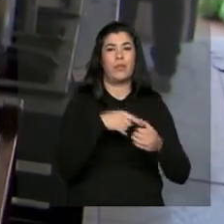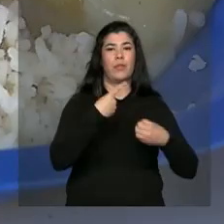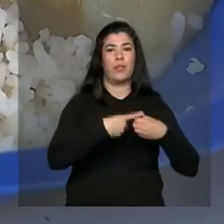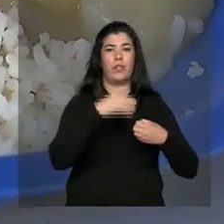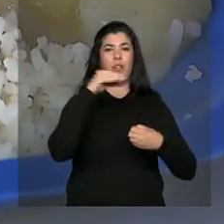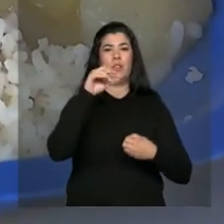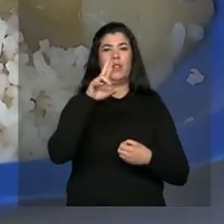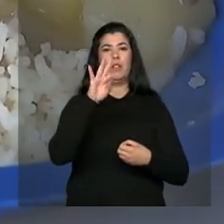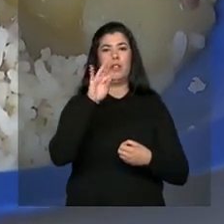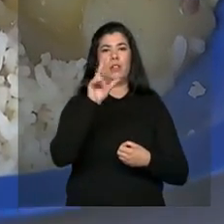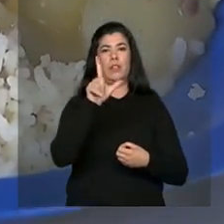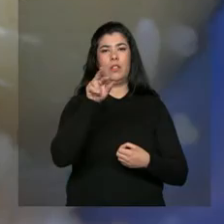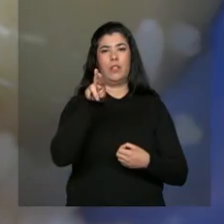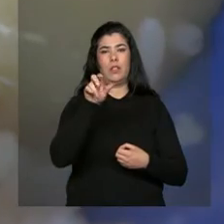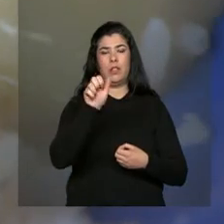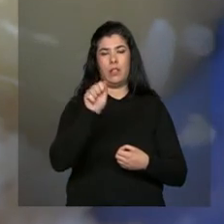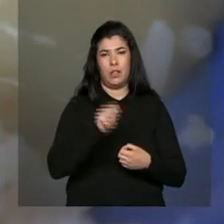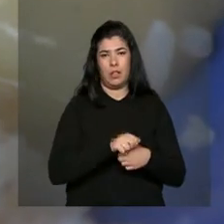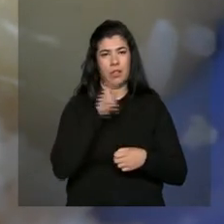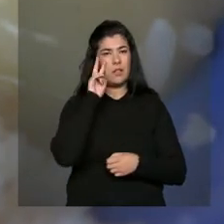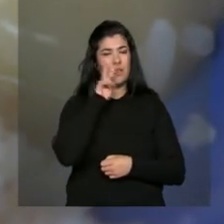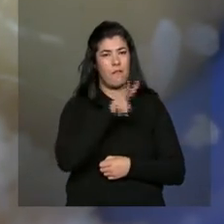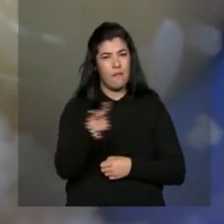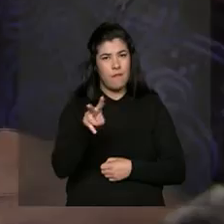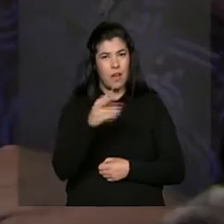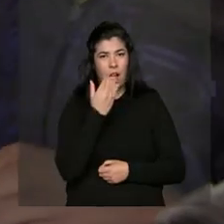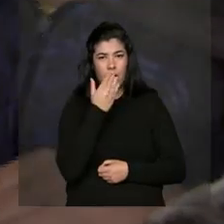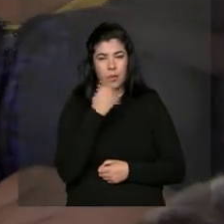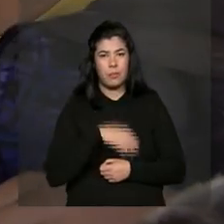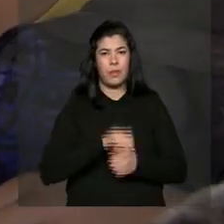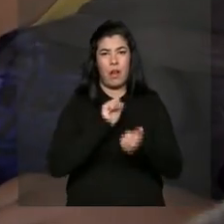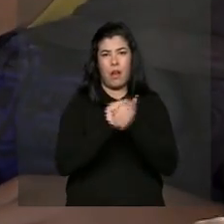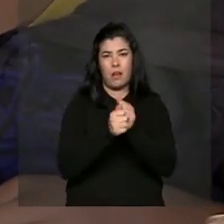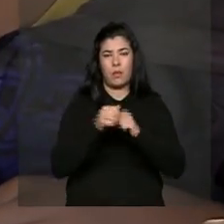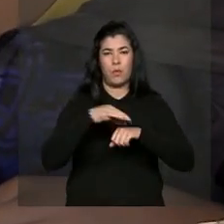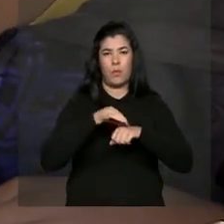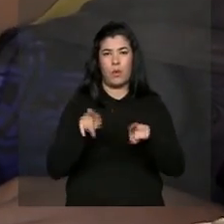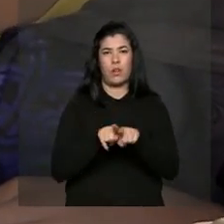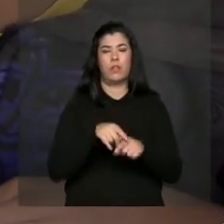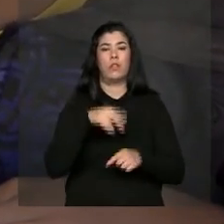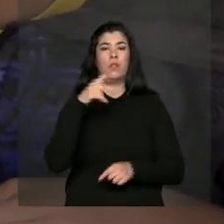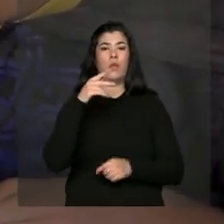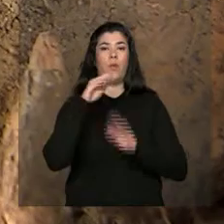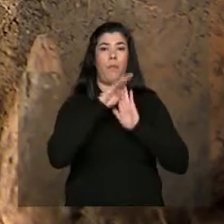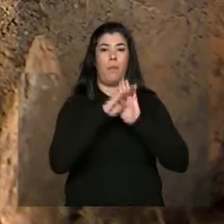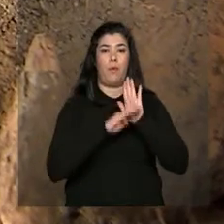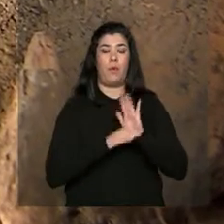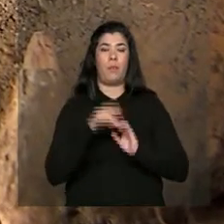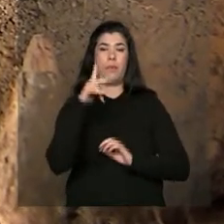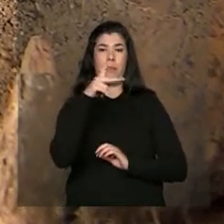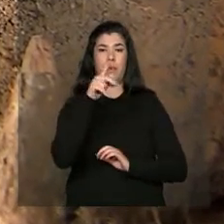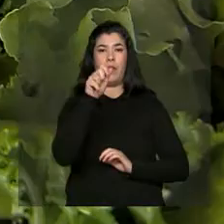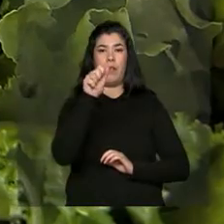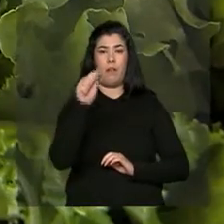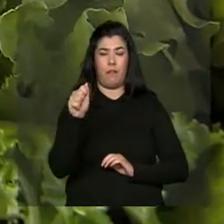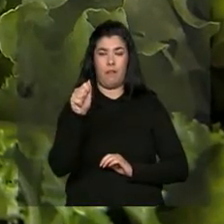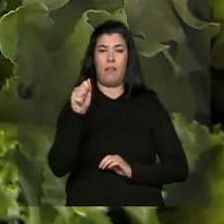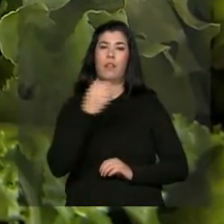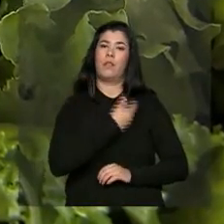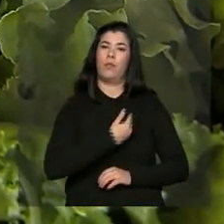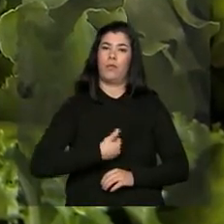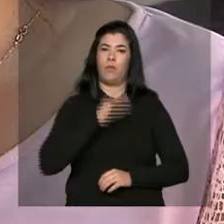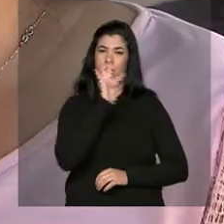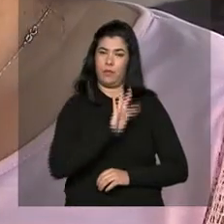do dia, arroz e carne com a mandioca orgânica adquirida pelo PAA, o Programa de Aquisição de Alimentos do